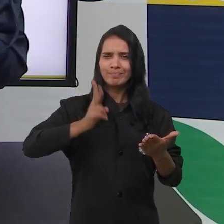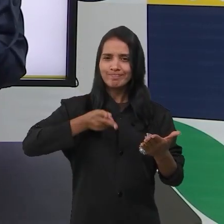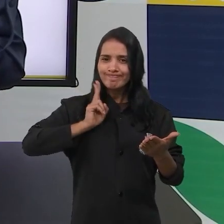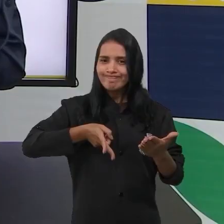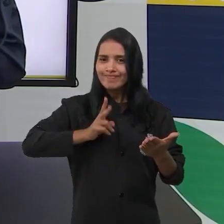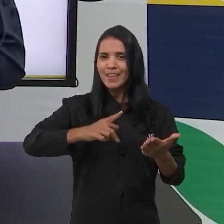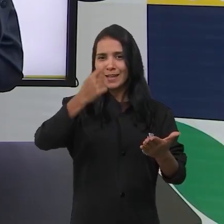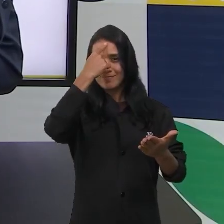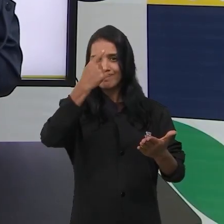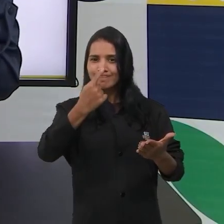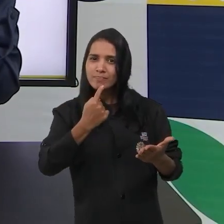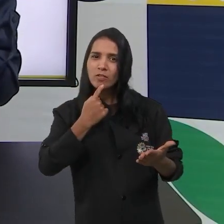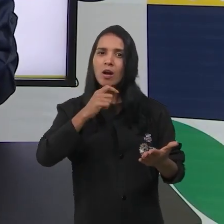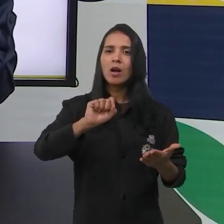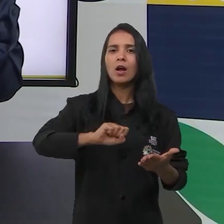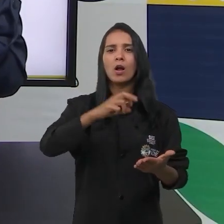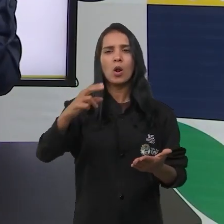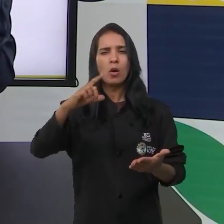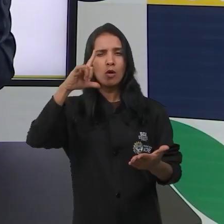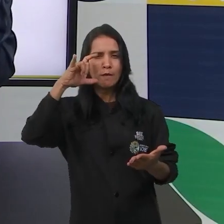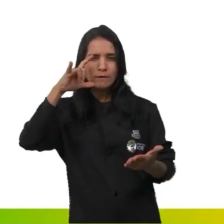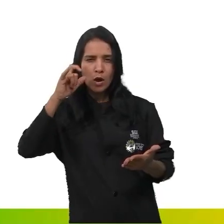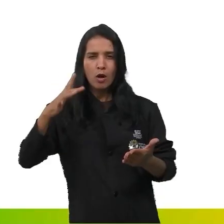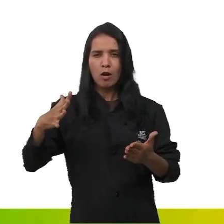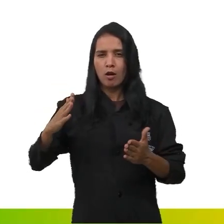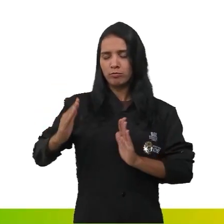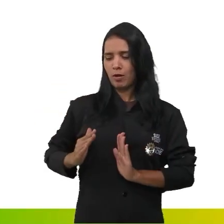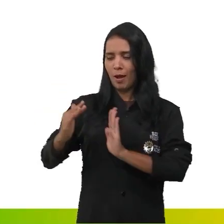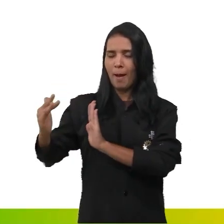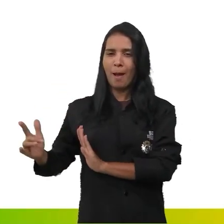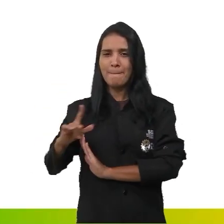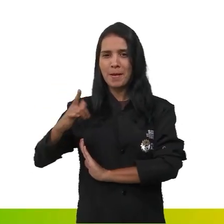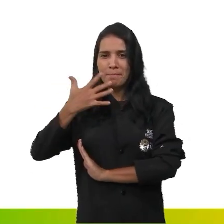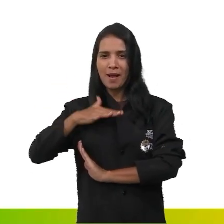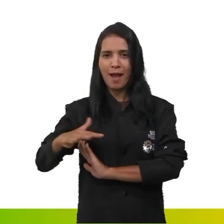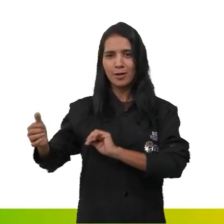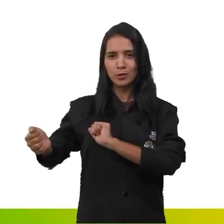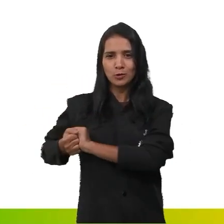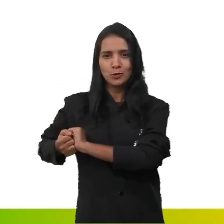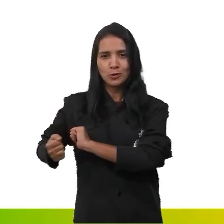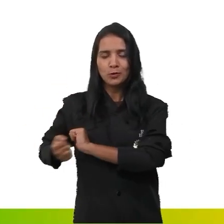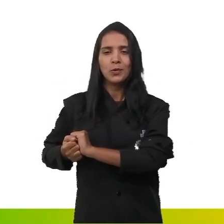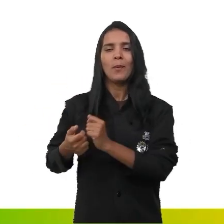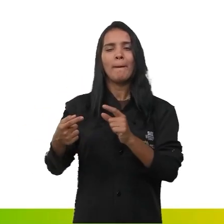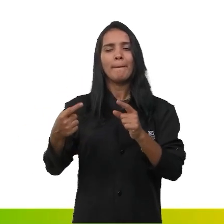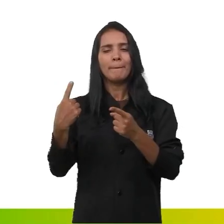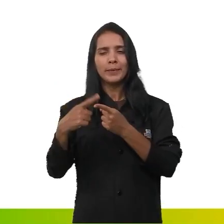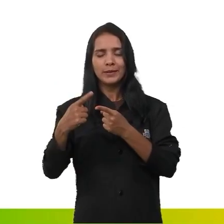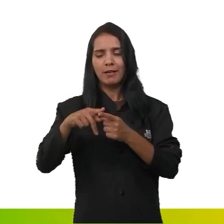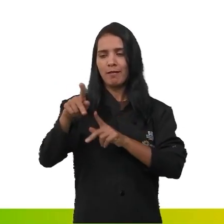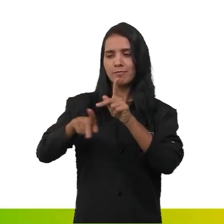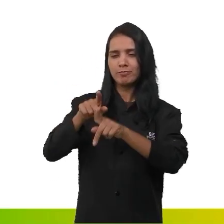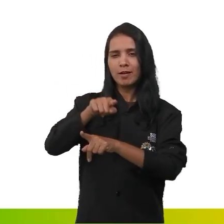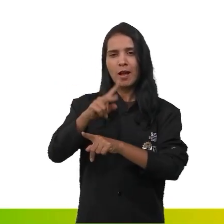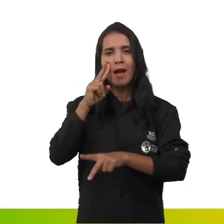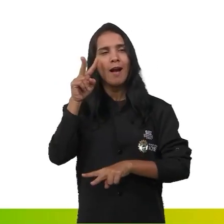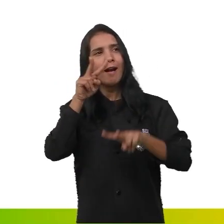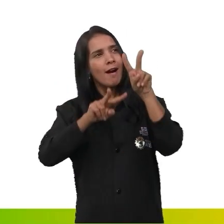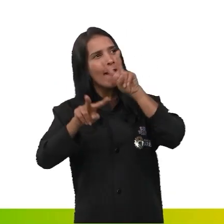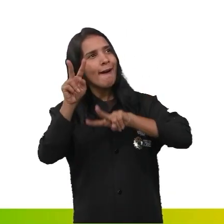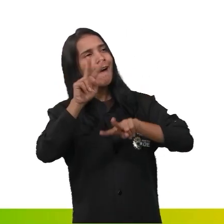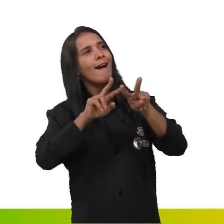dele ao lado de crianças, né, que é para passar essa imagem para a população de pai, de que está cuidando